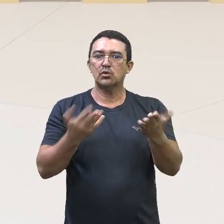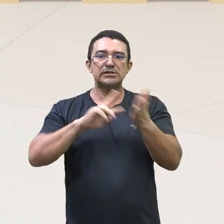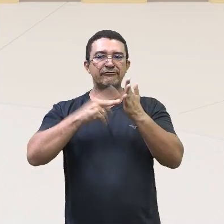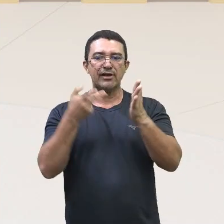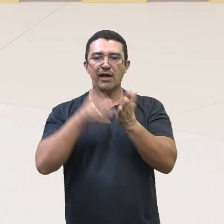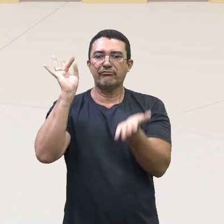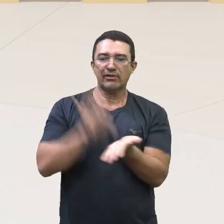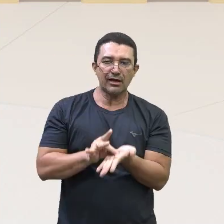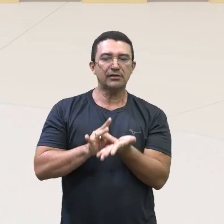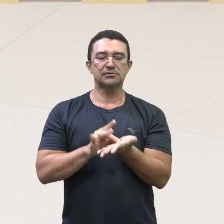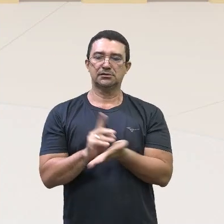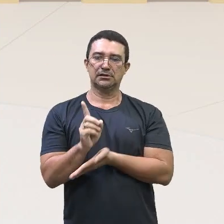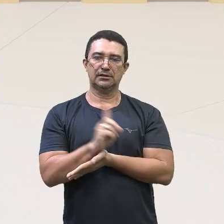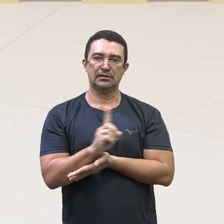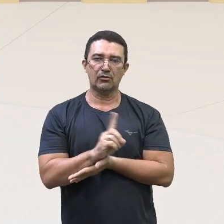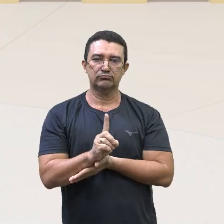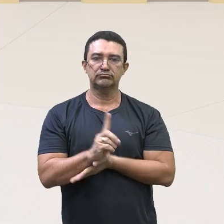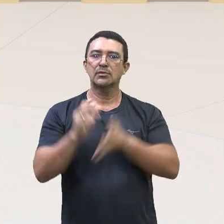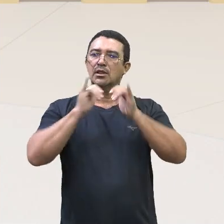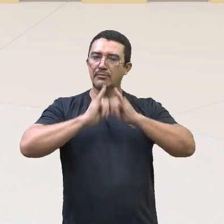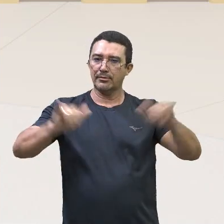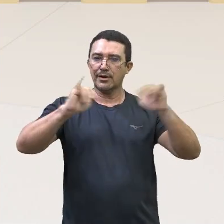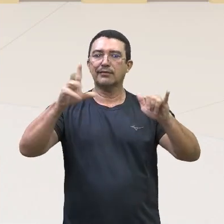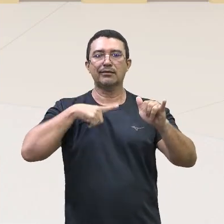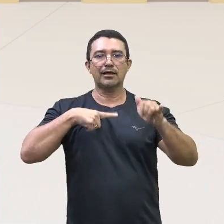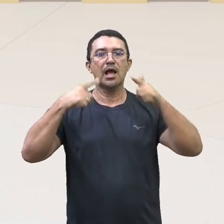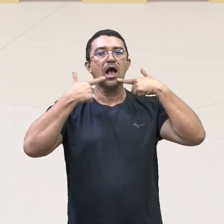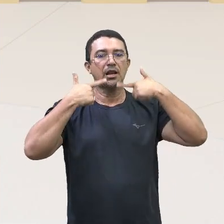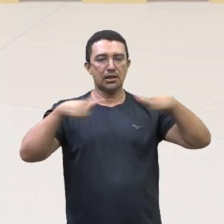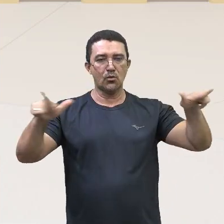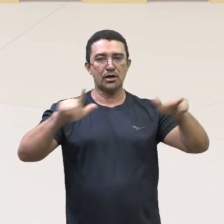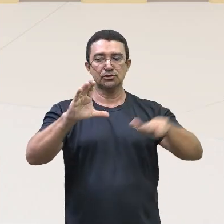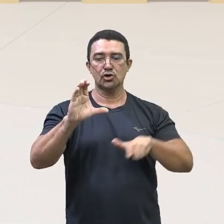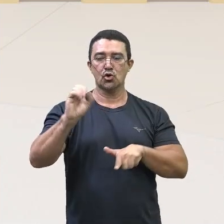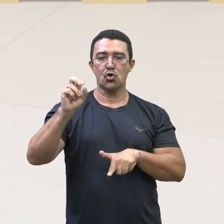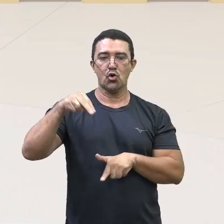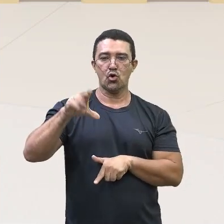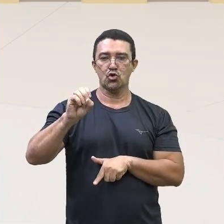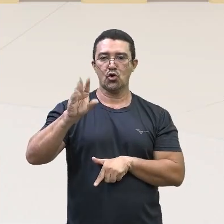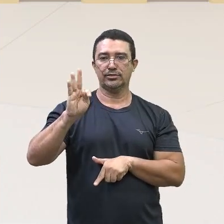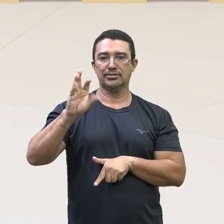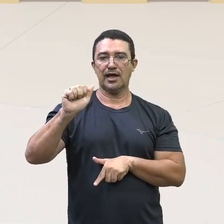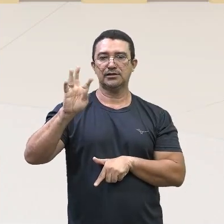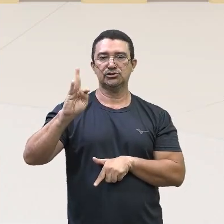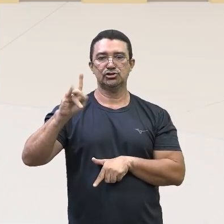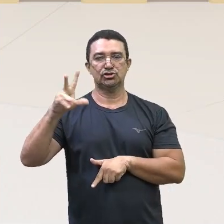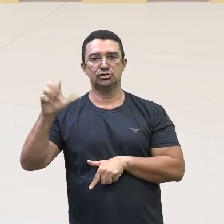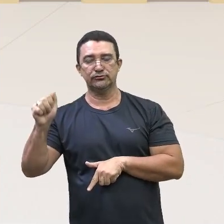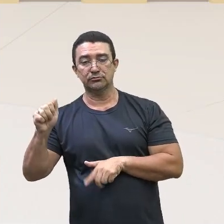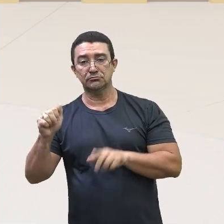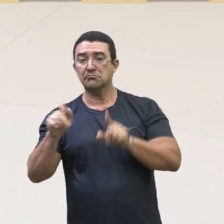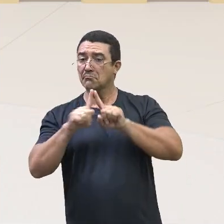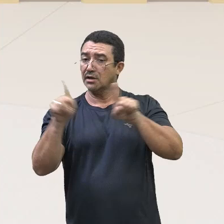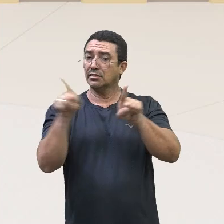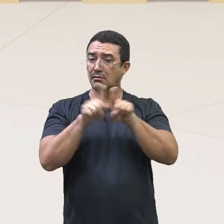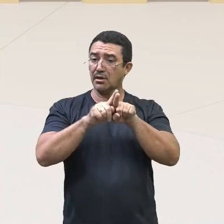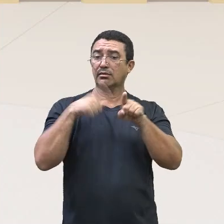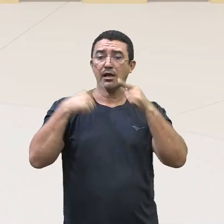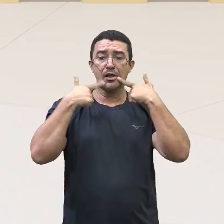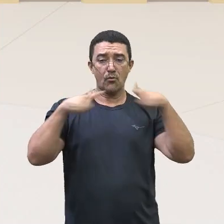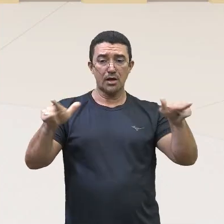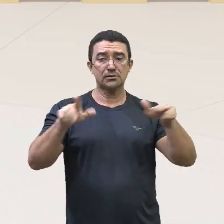né? Não é. Então, na propaganda, nós temos bastante a linguagem conotativa, mas também a presença da denotativa, que é também o